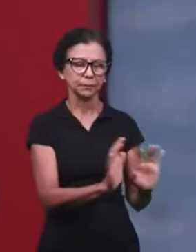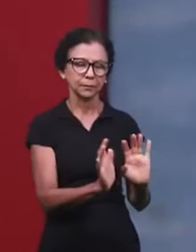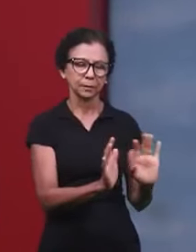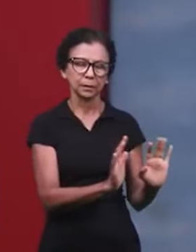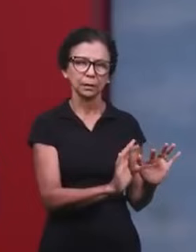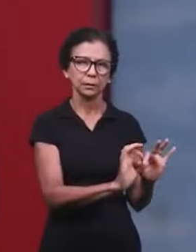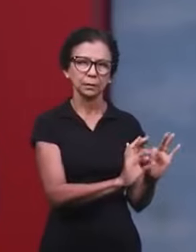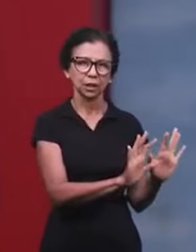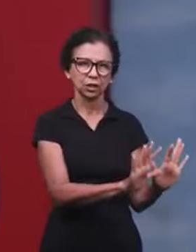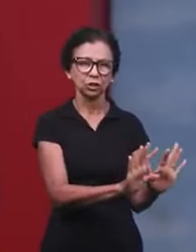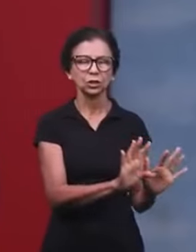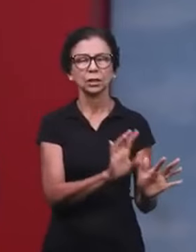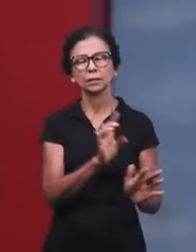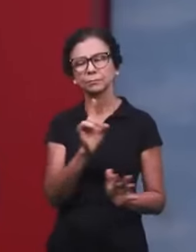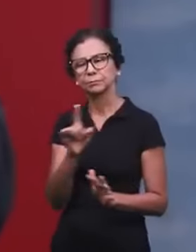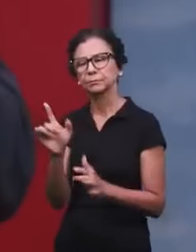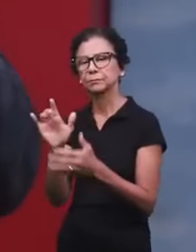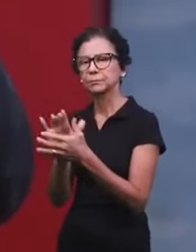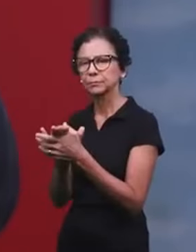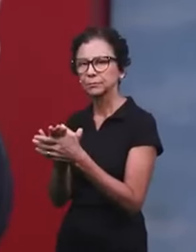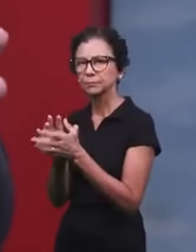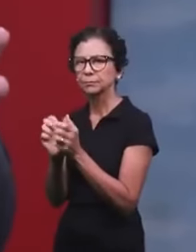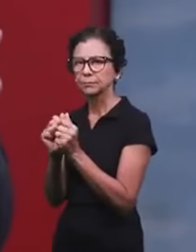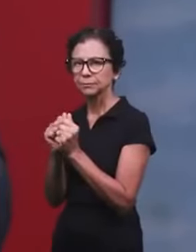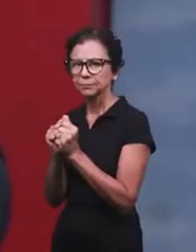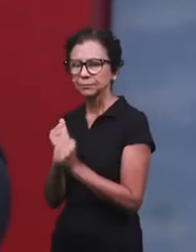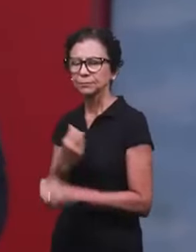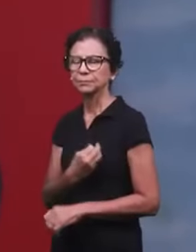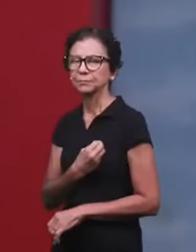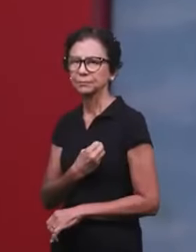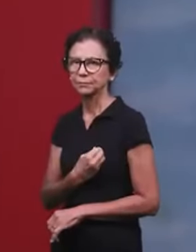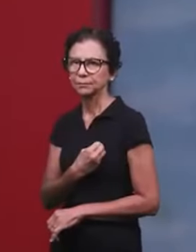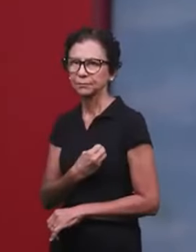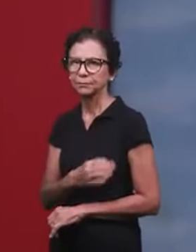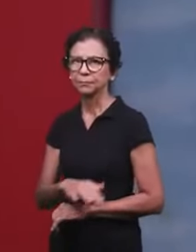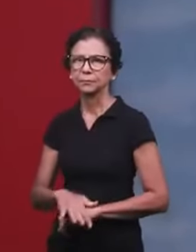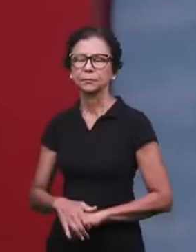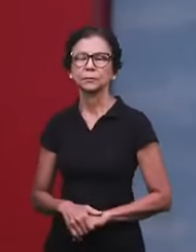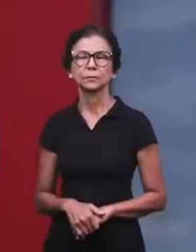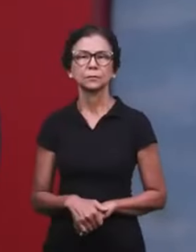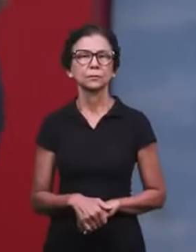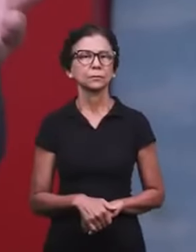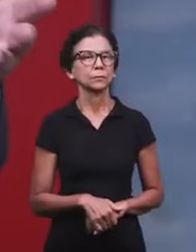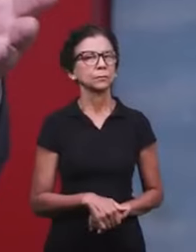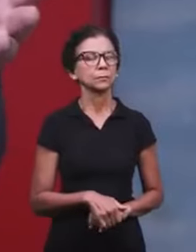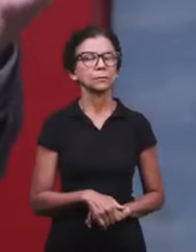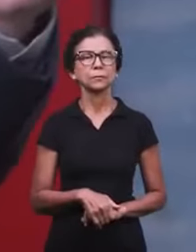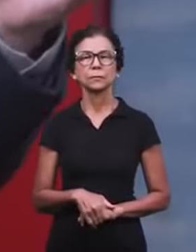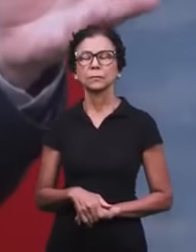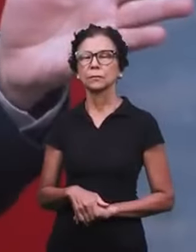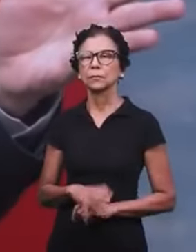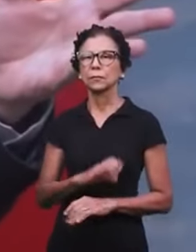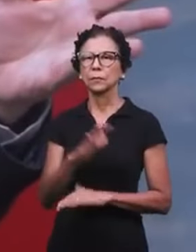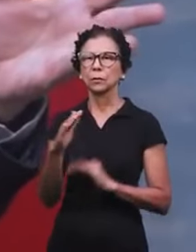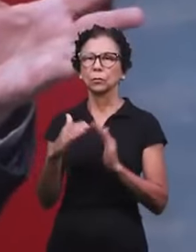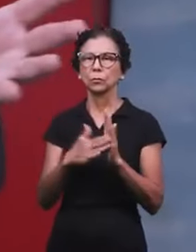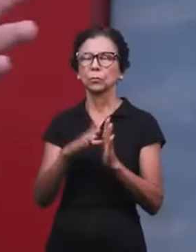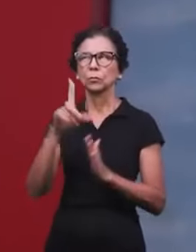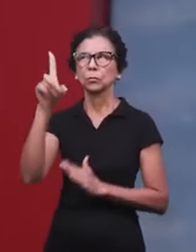Deus é essencial é indispensável e tem que ser